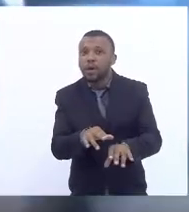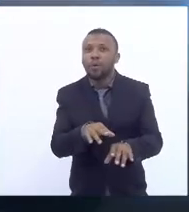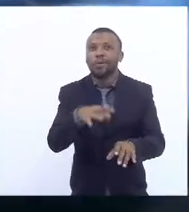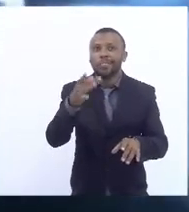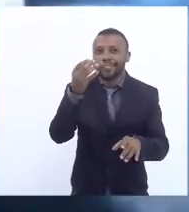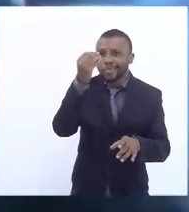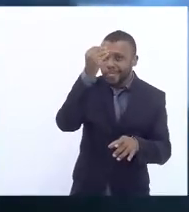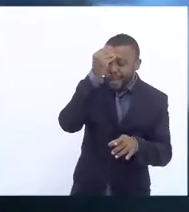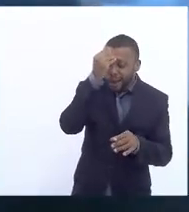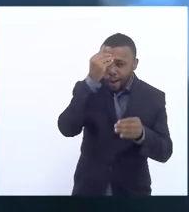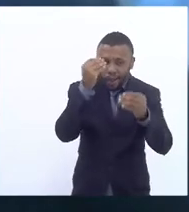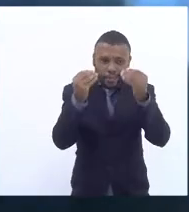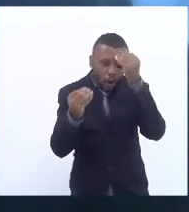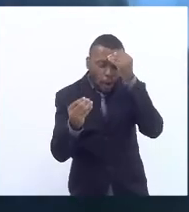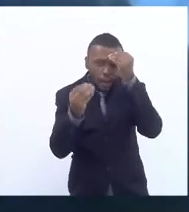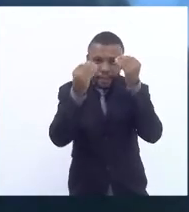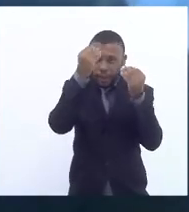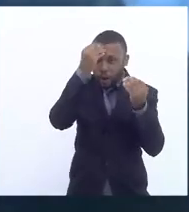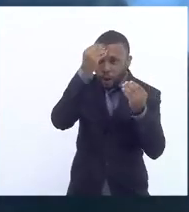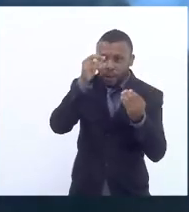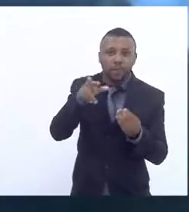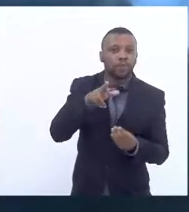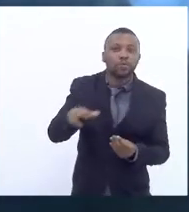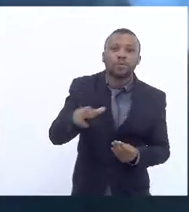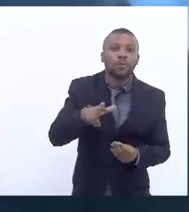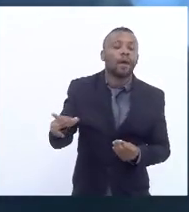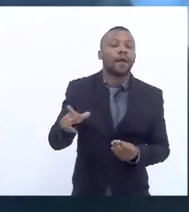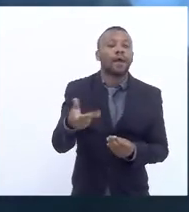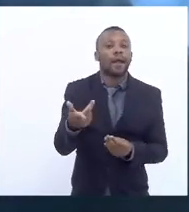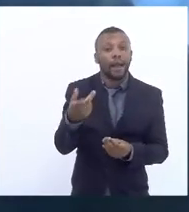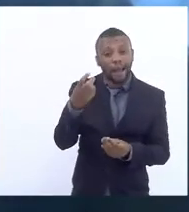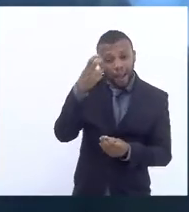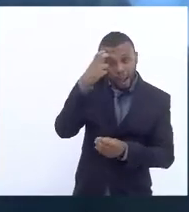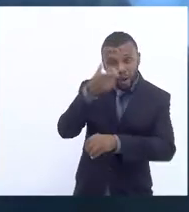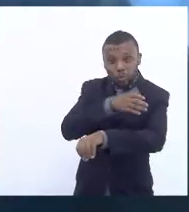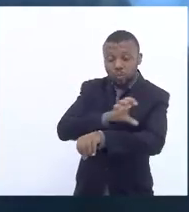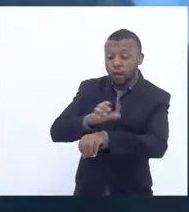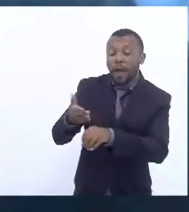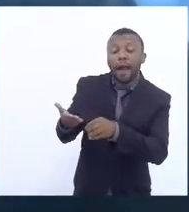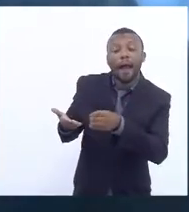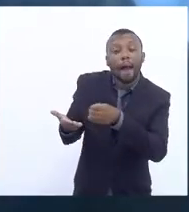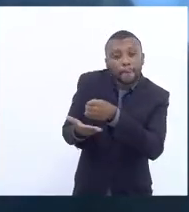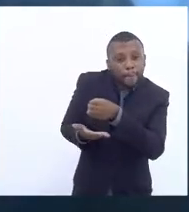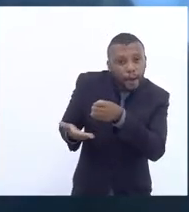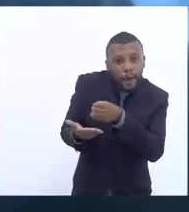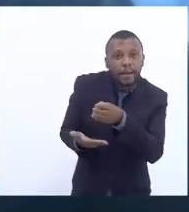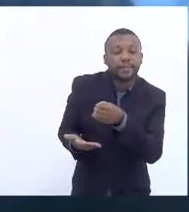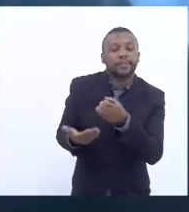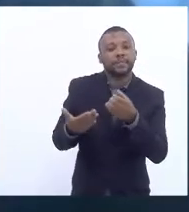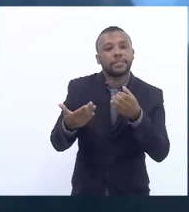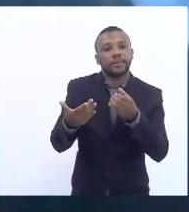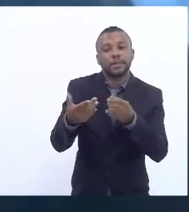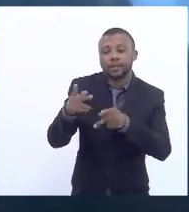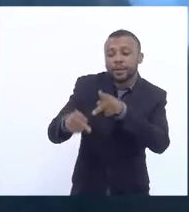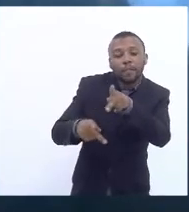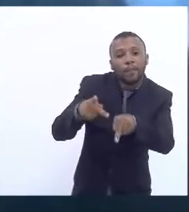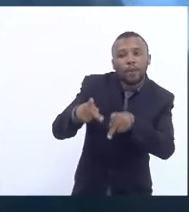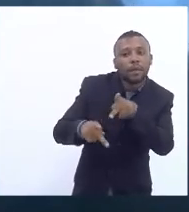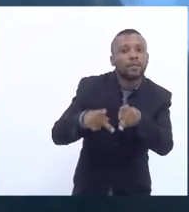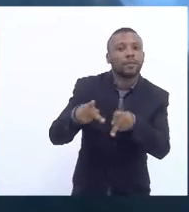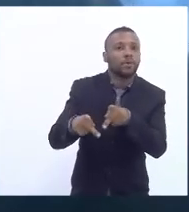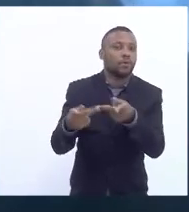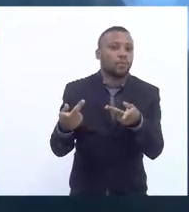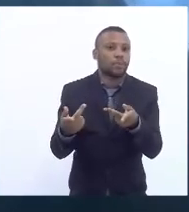que formar cidadãos, a cultura é a base da civilização. A cultura e uma civilização não é a soma